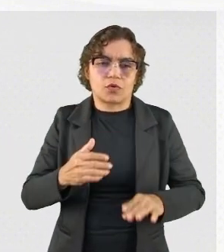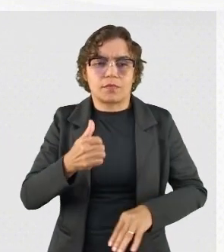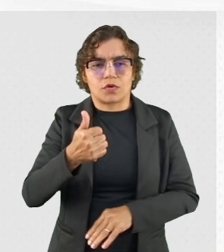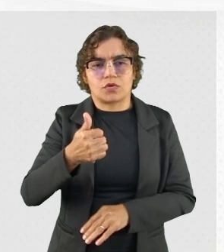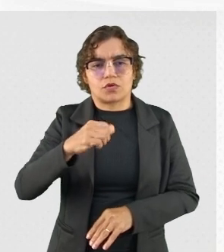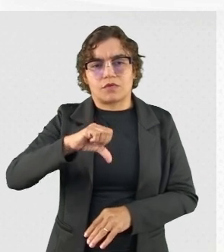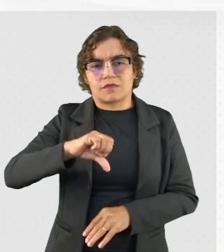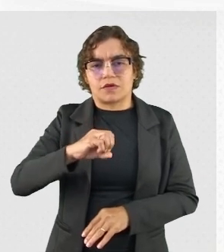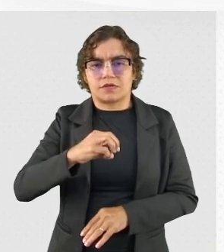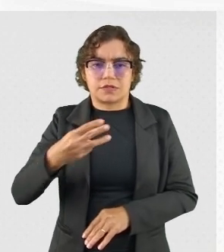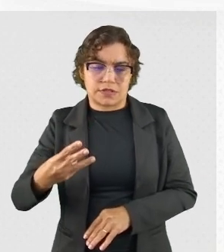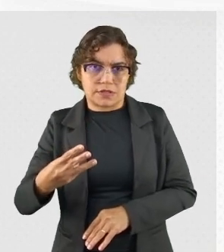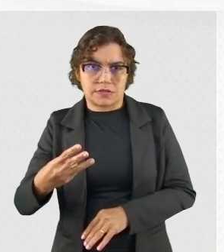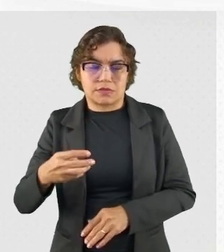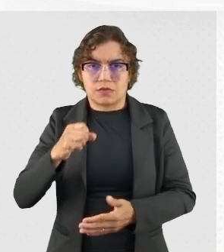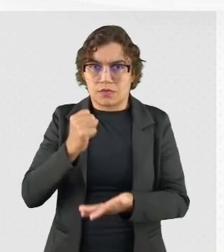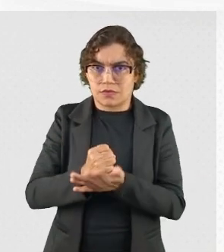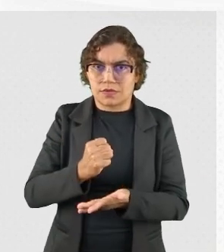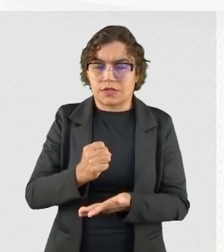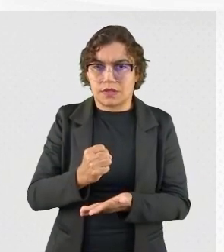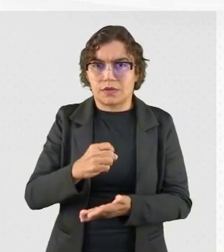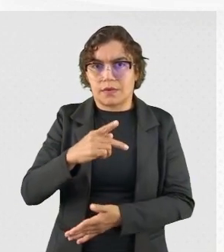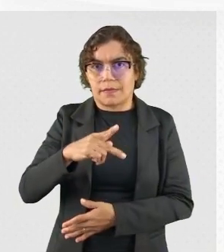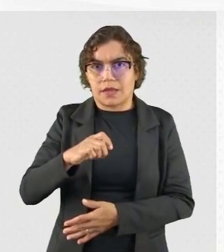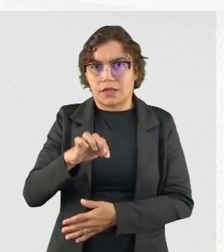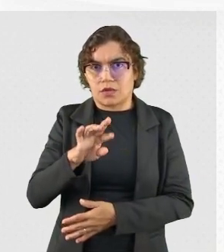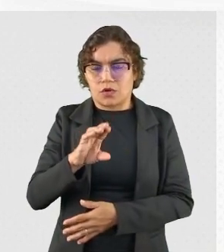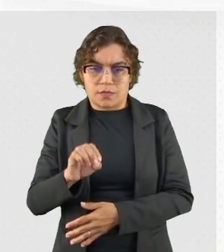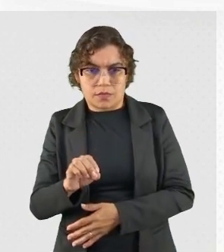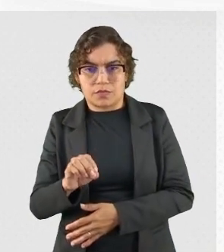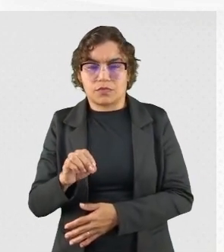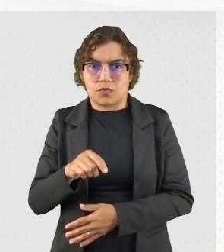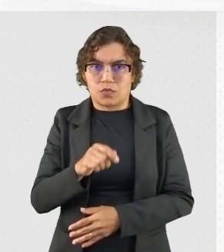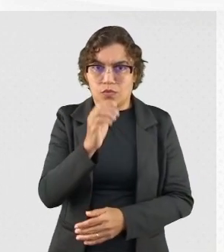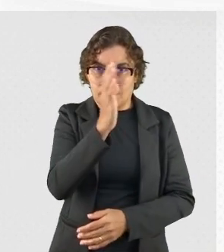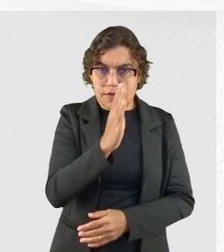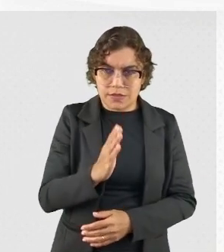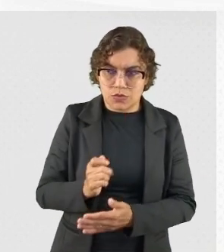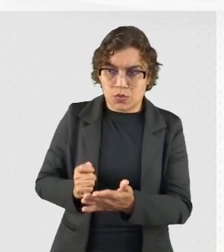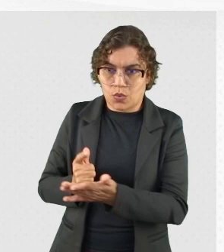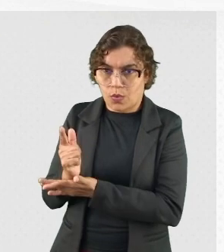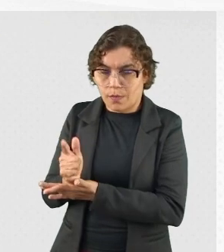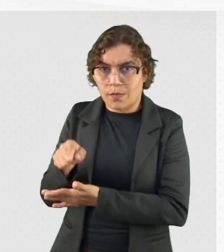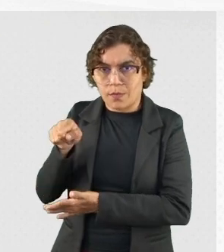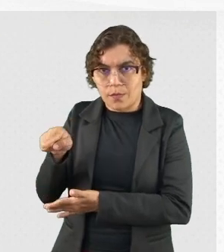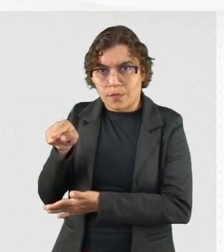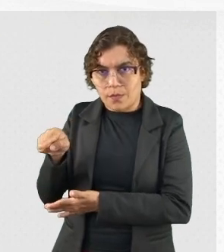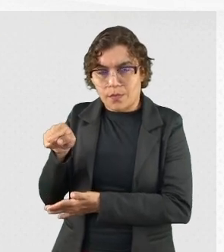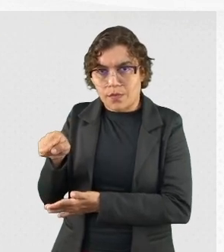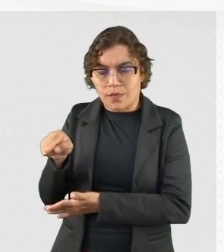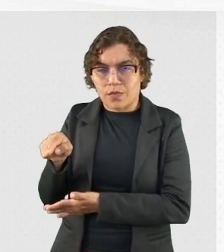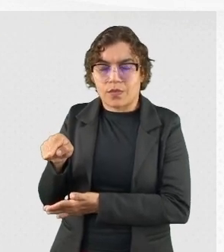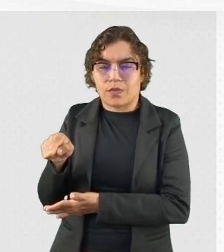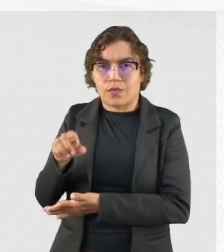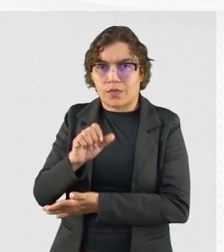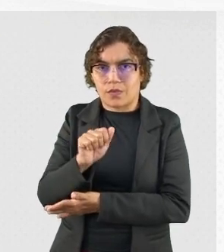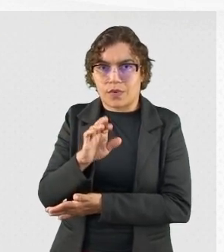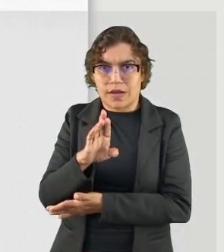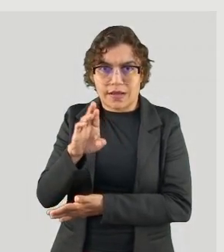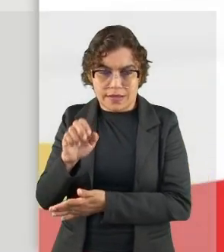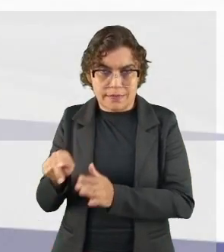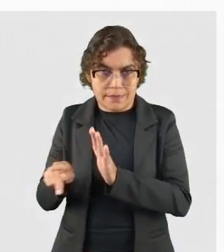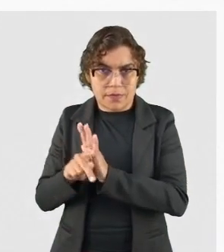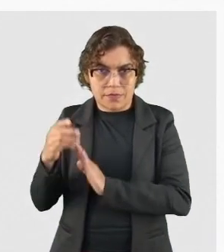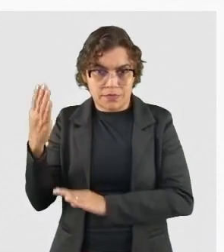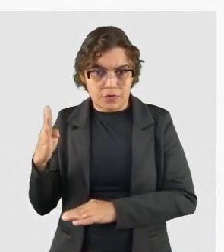do Tratado de Petrópolis, pelo qual o Brasil comprou o território por 2 milhões de libras esterlinas. Bom, vamos lá para